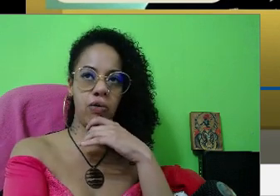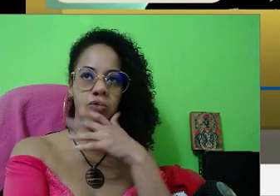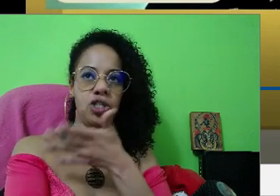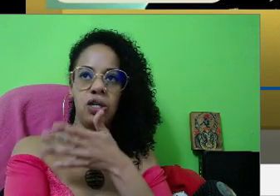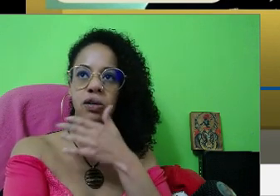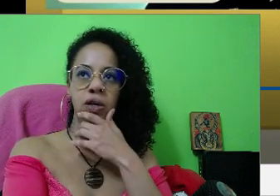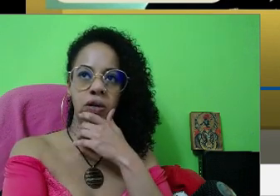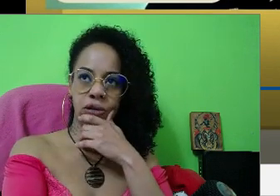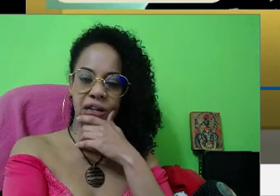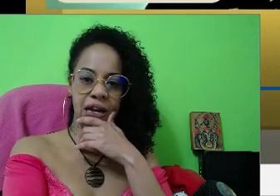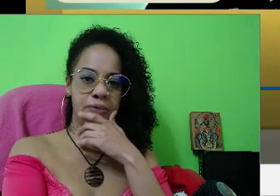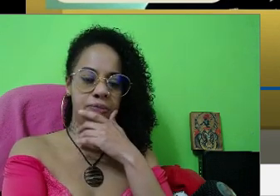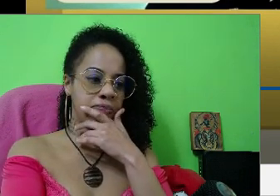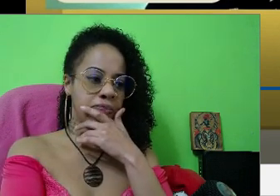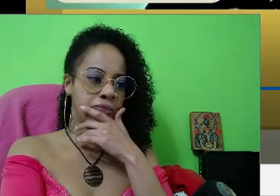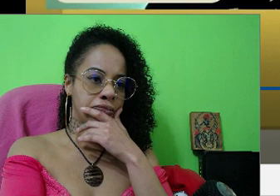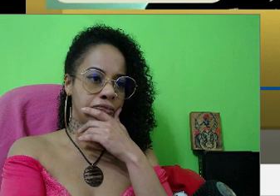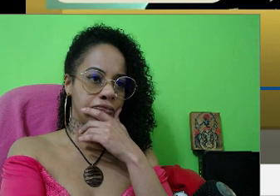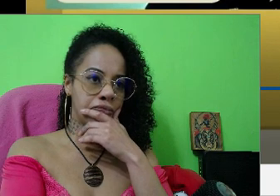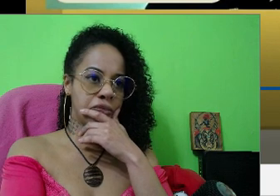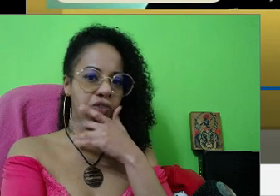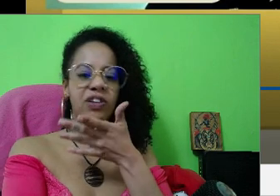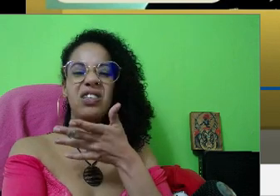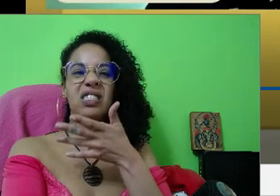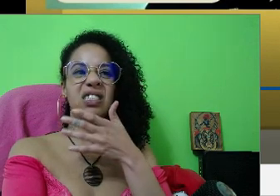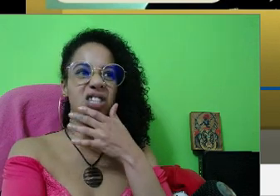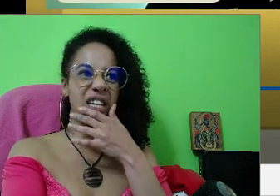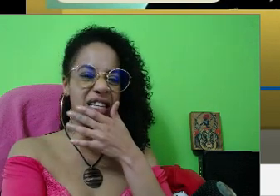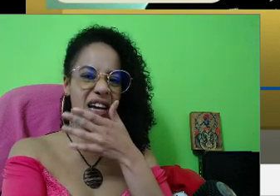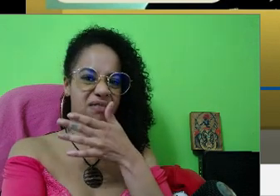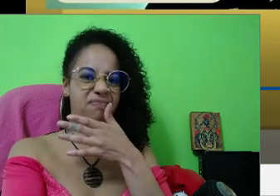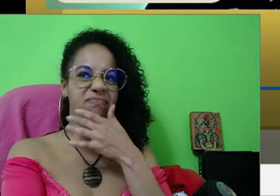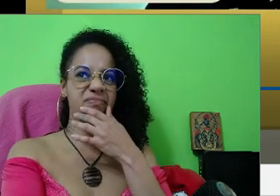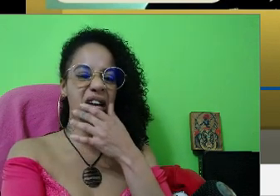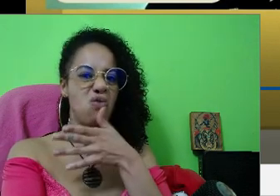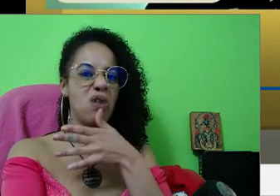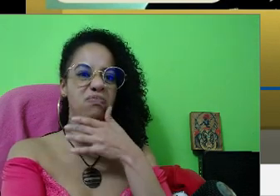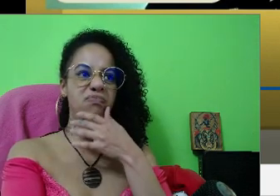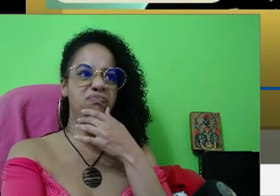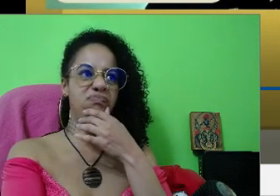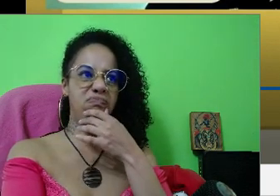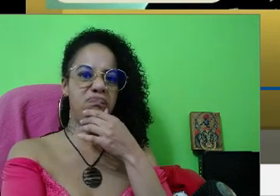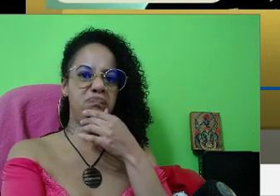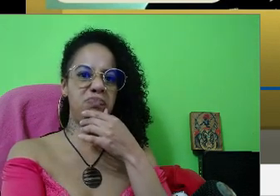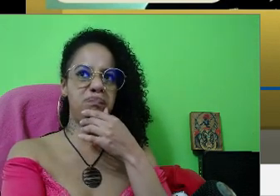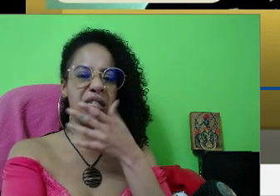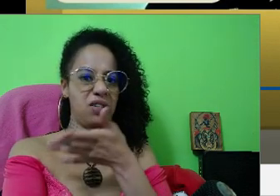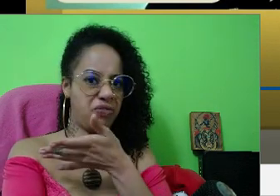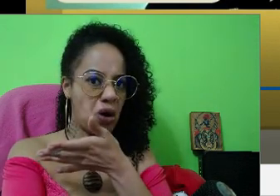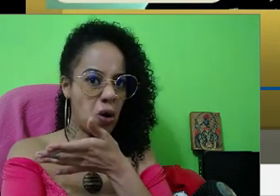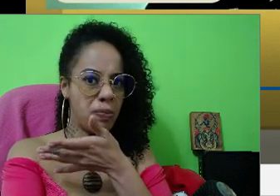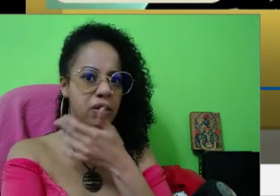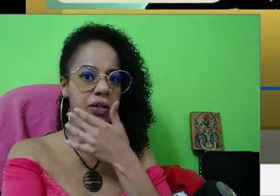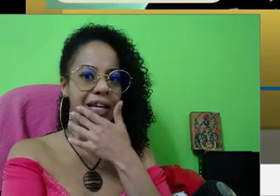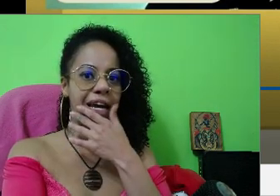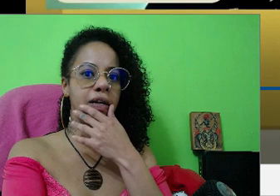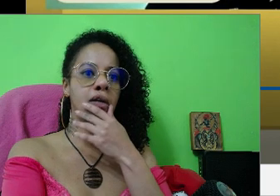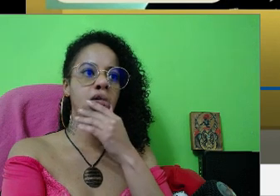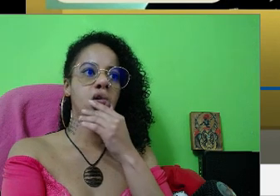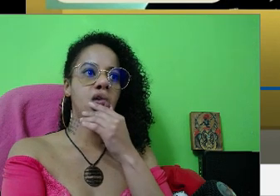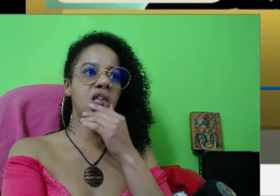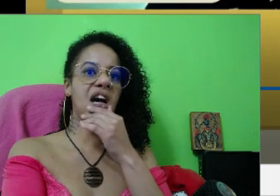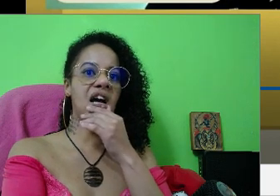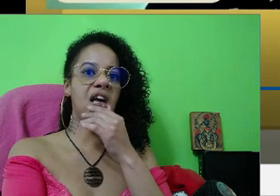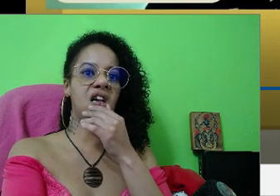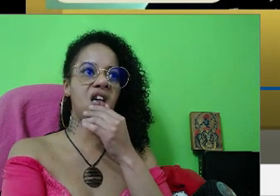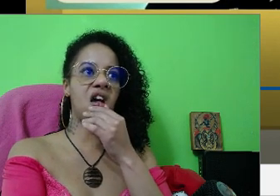de nascença ou de tô falando assim de quem tá na rua passando fome né